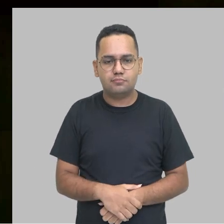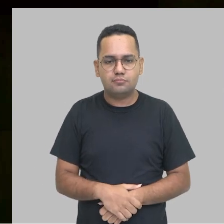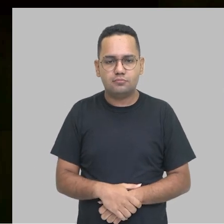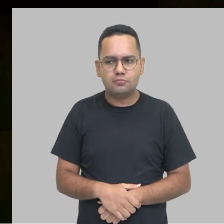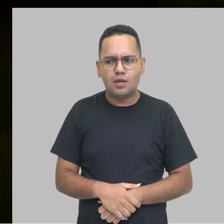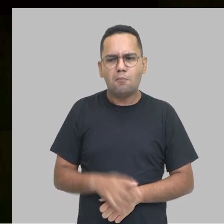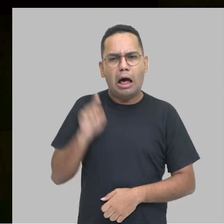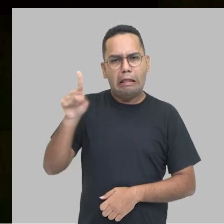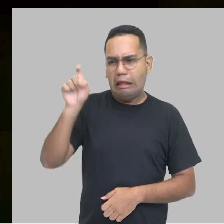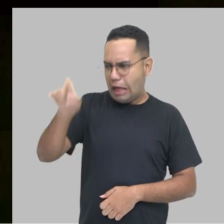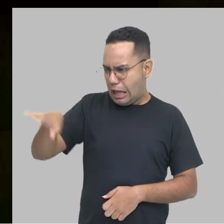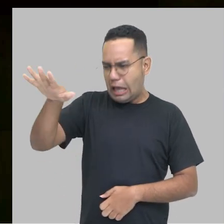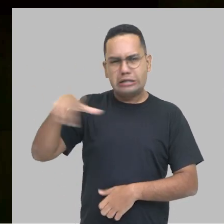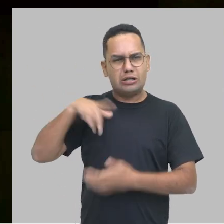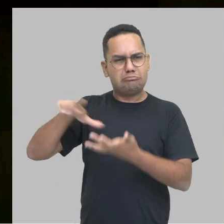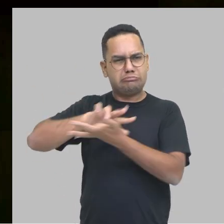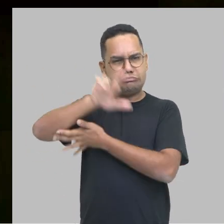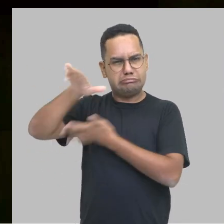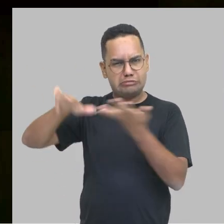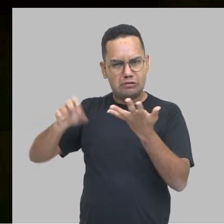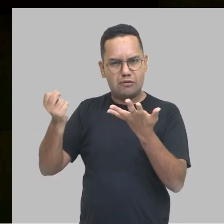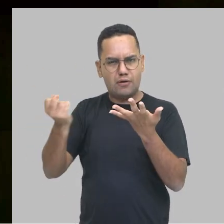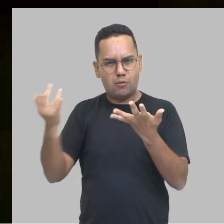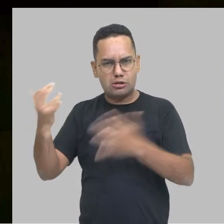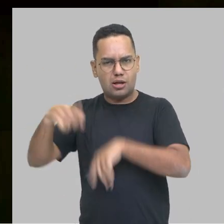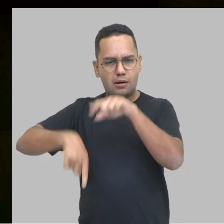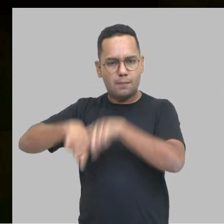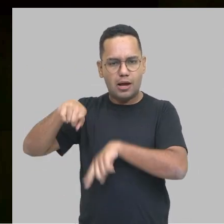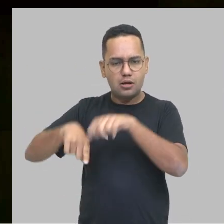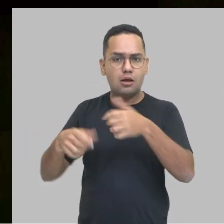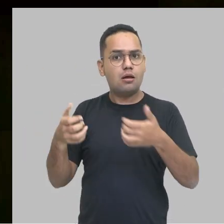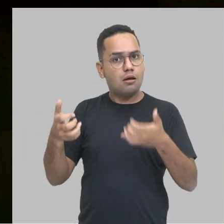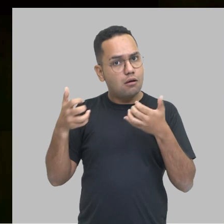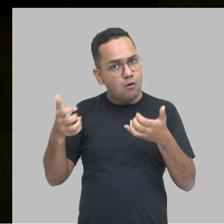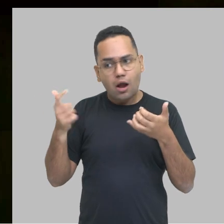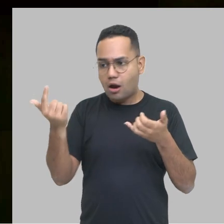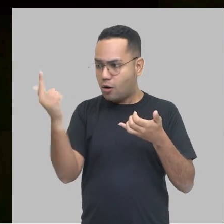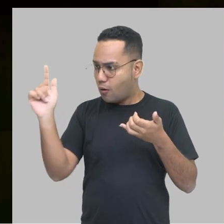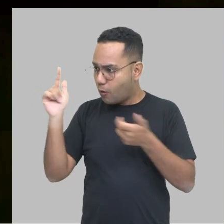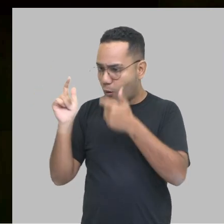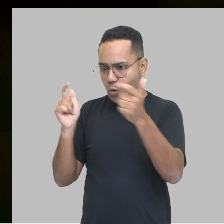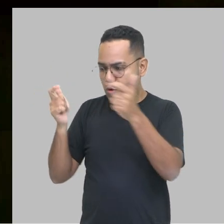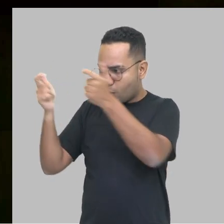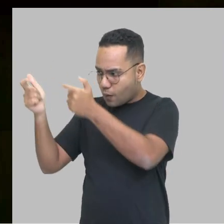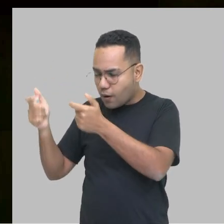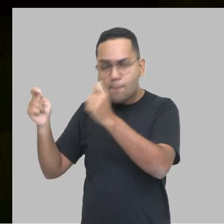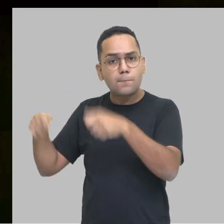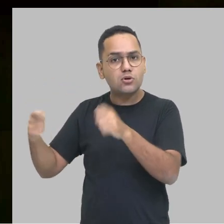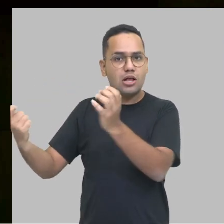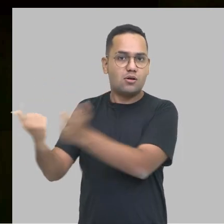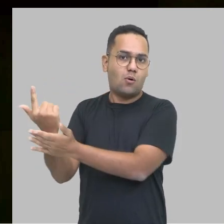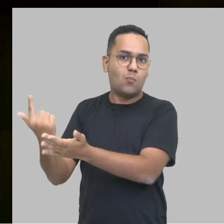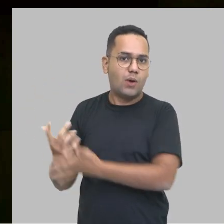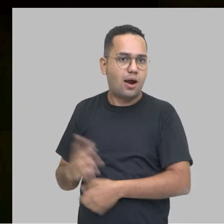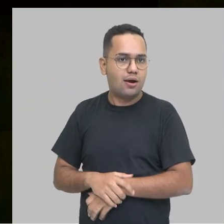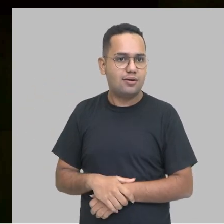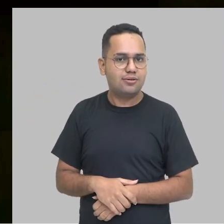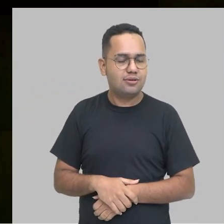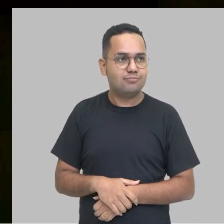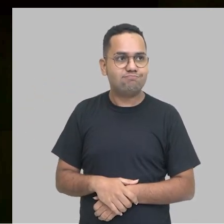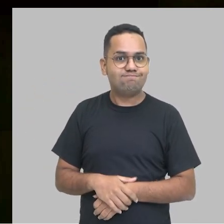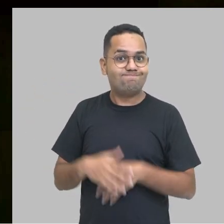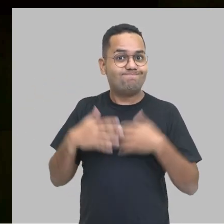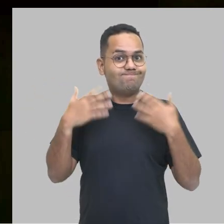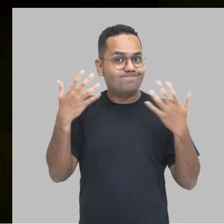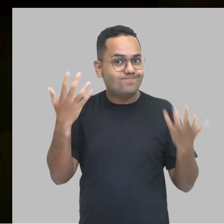produto industrializado, logo eu quero expandir o mercado consumidor. E eu olho para o continente africano e asiático,